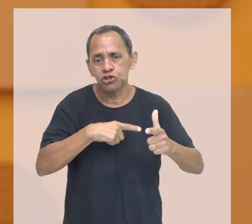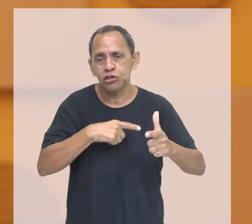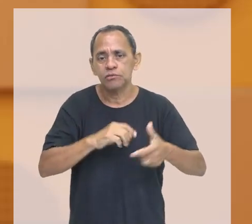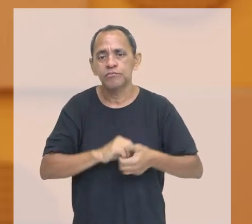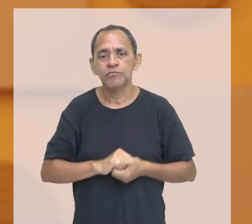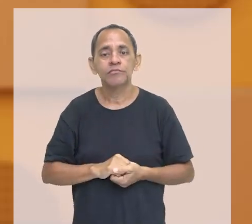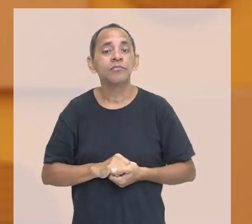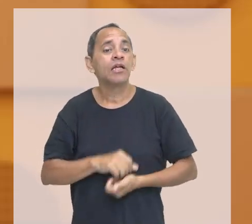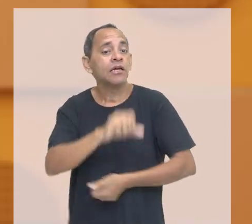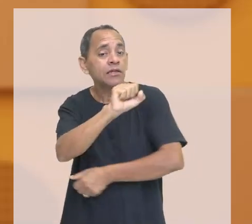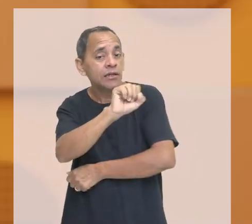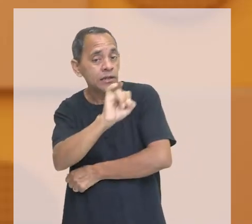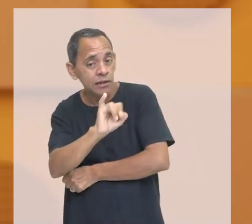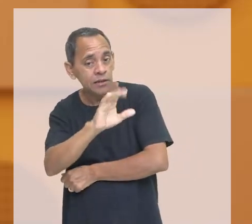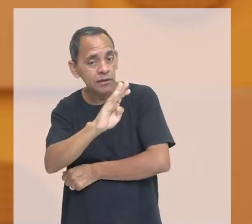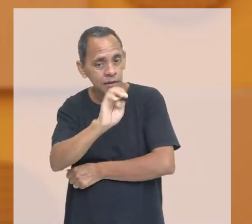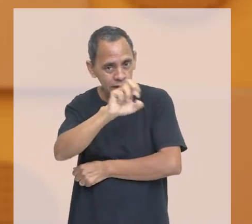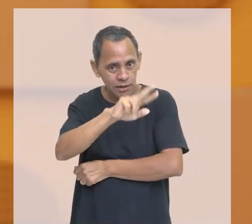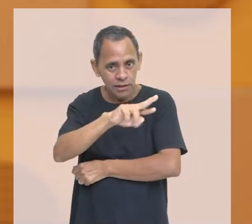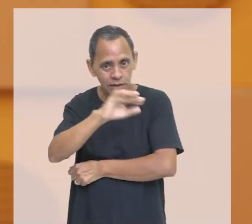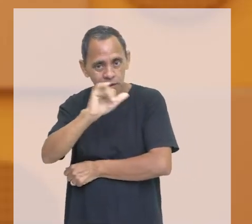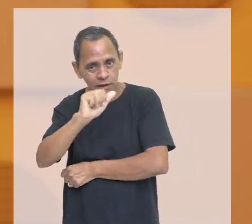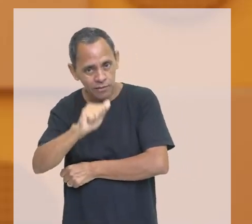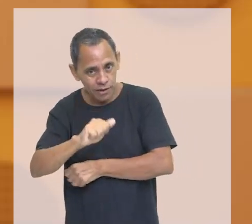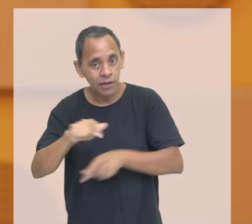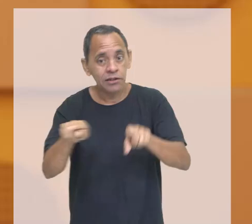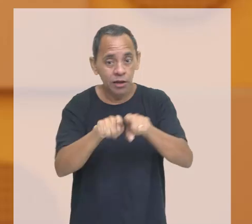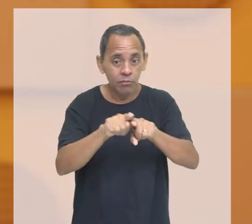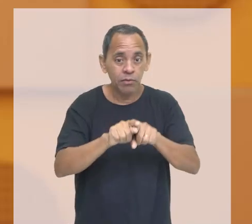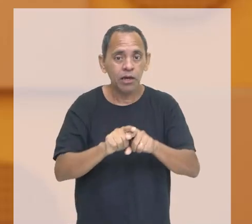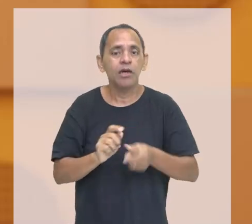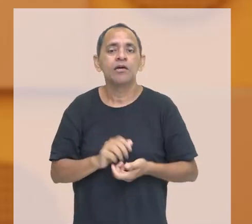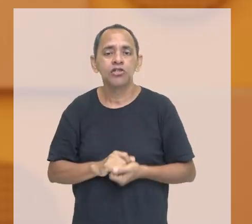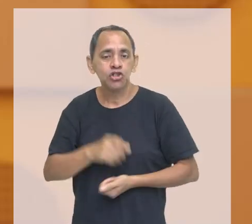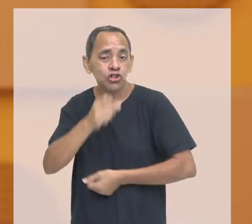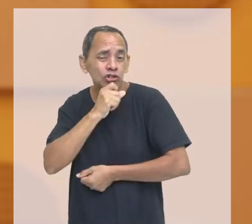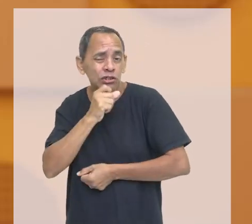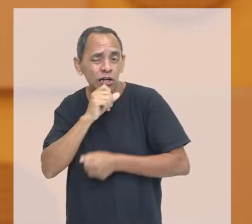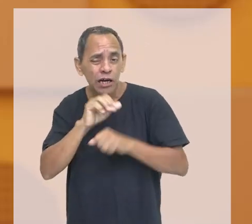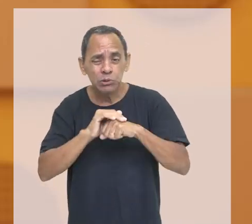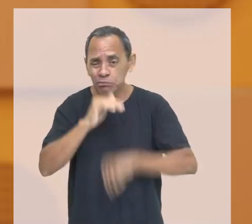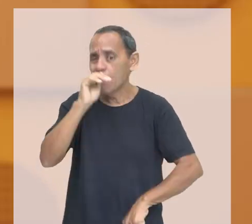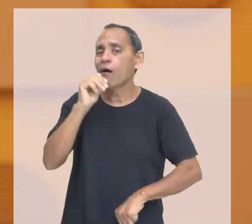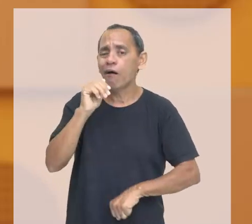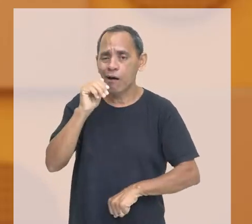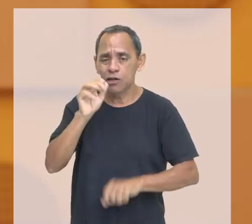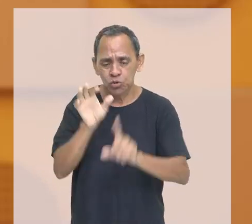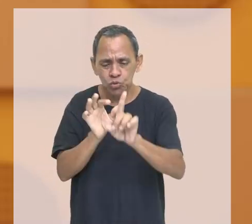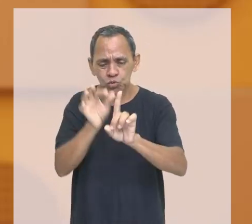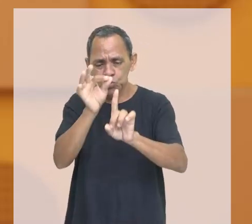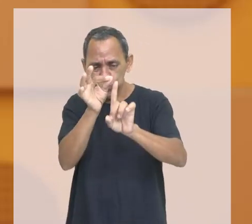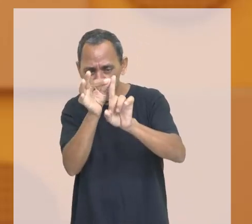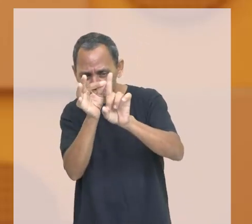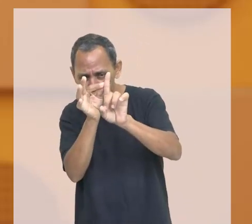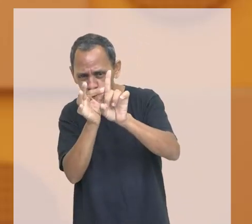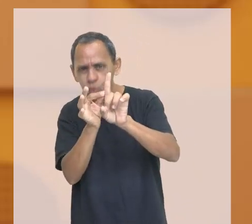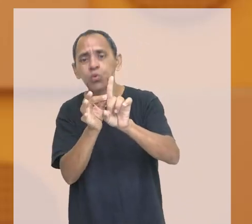congelado, literalmente. A Sibéria, uma das regiões mais geladas do mundo, fica ali no